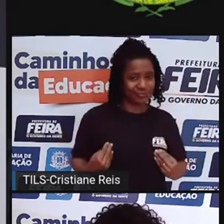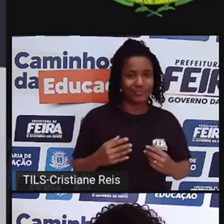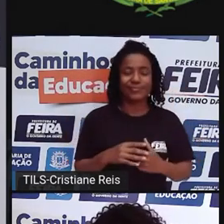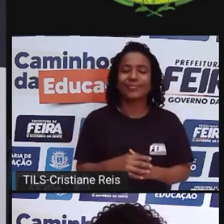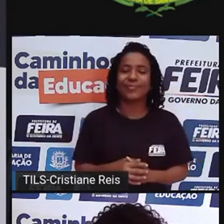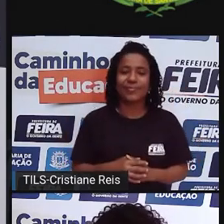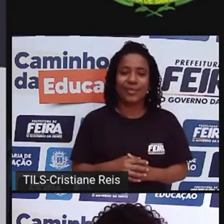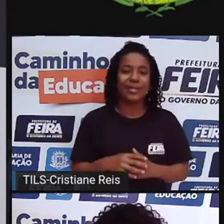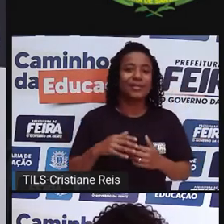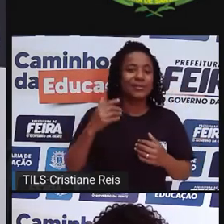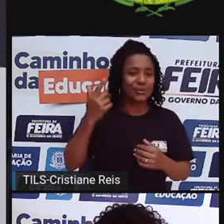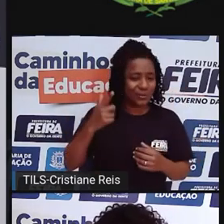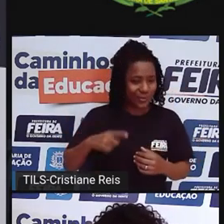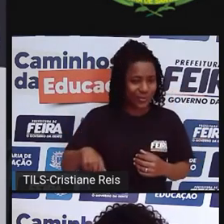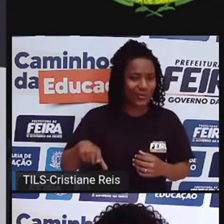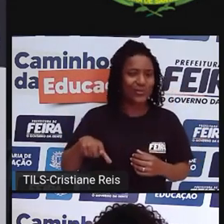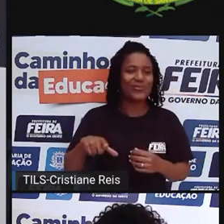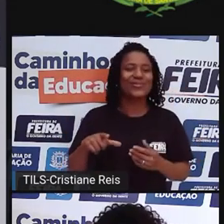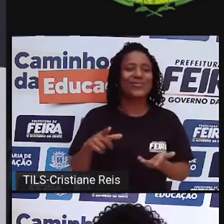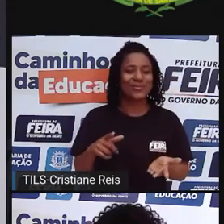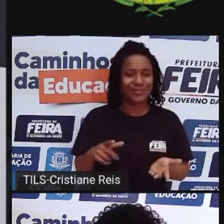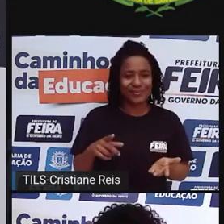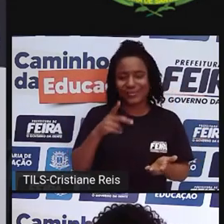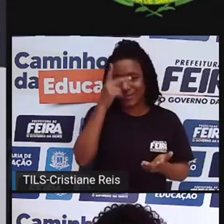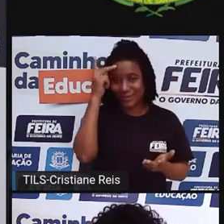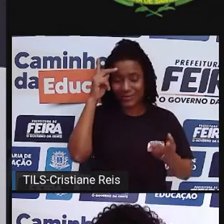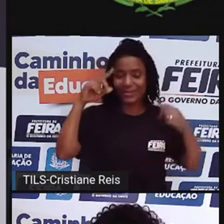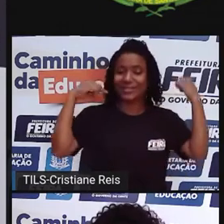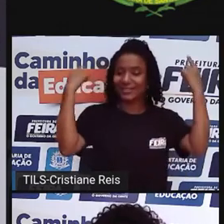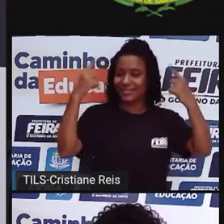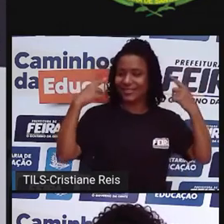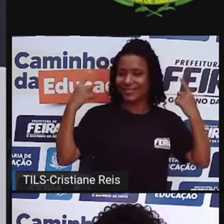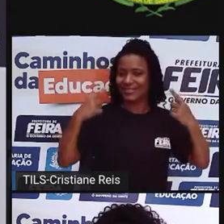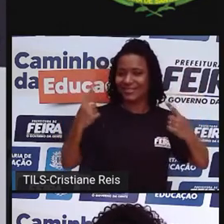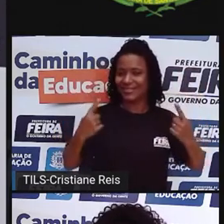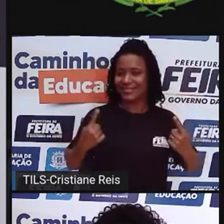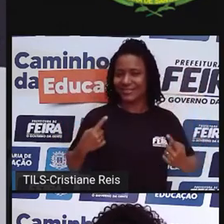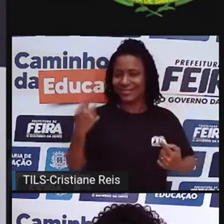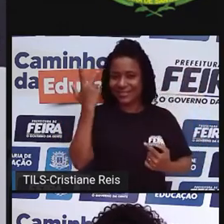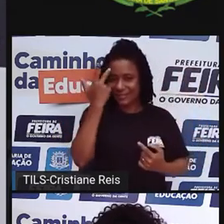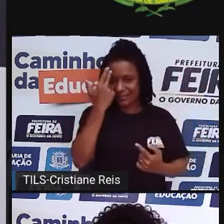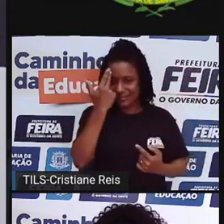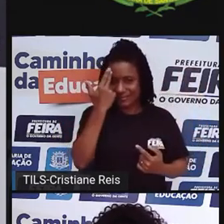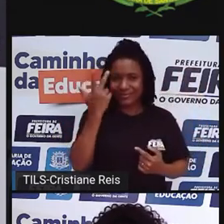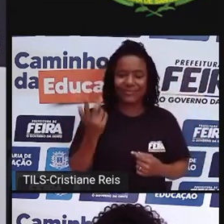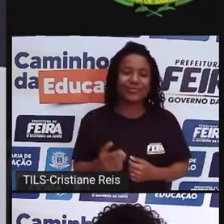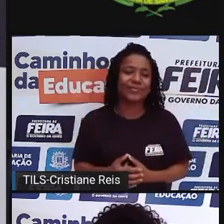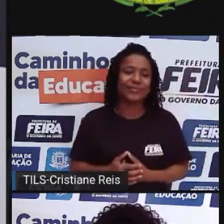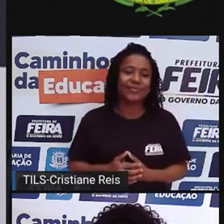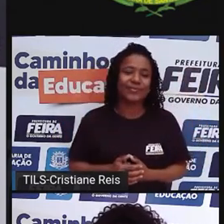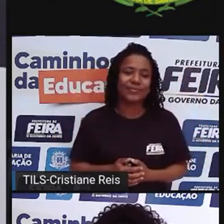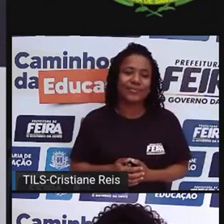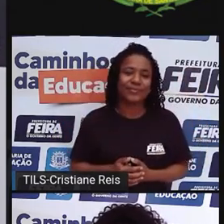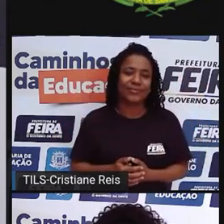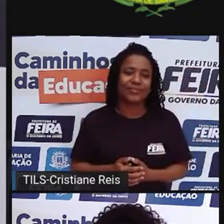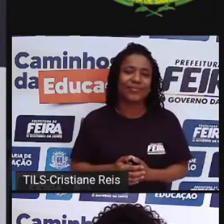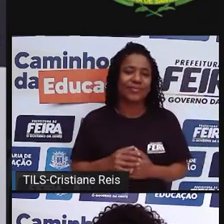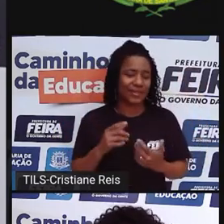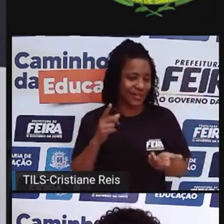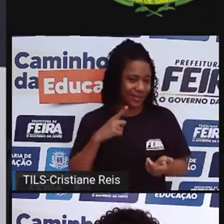a compreender melhor a estrutura do cabelo, né? É, tem até, eu realmente não entendo essa linguagem, mas tem uns Czinhos,